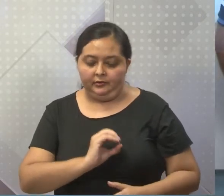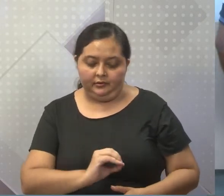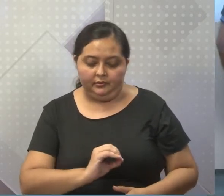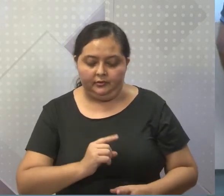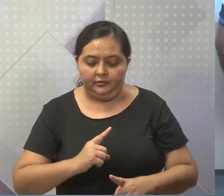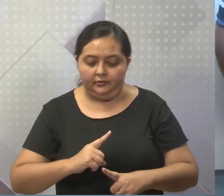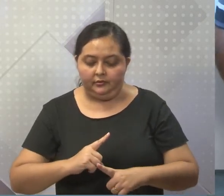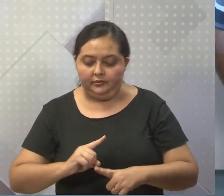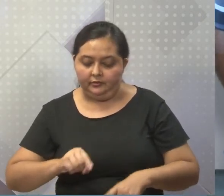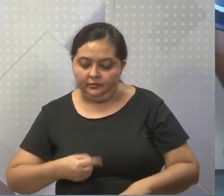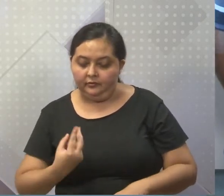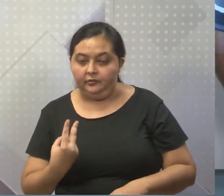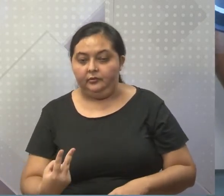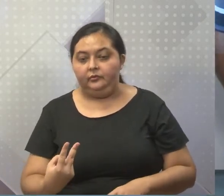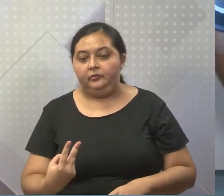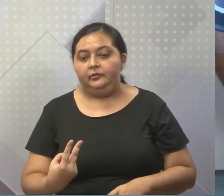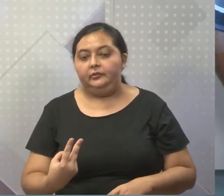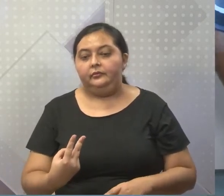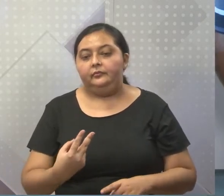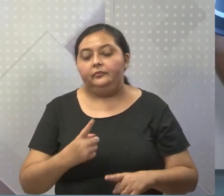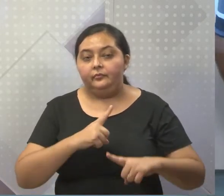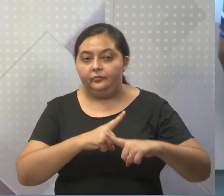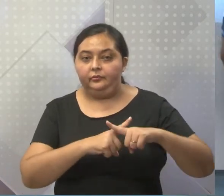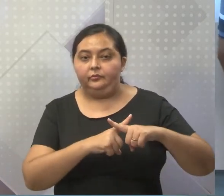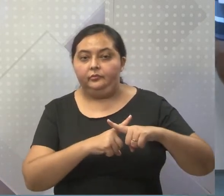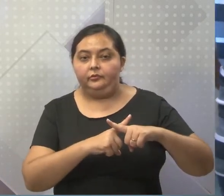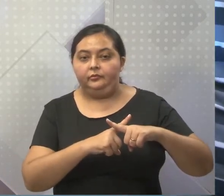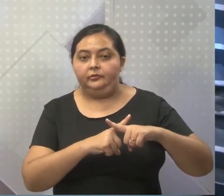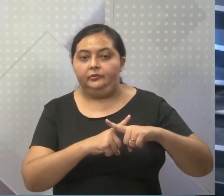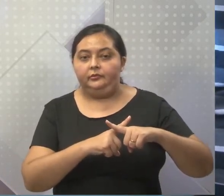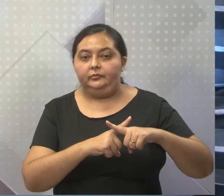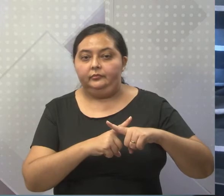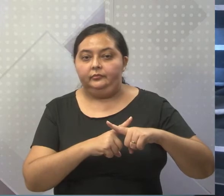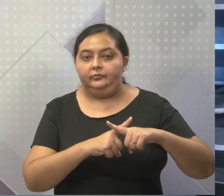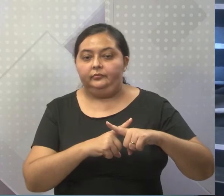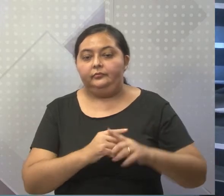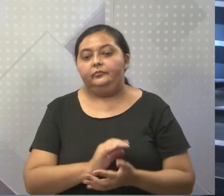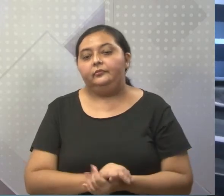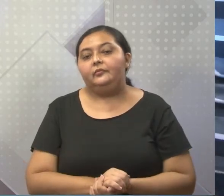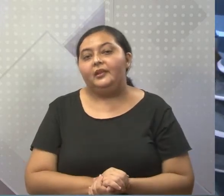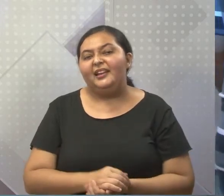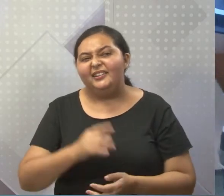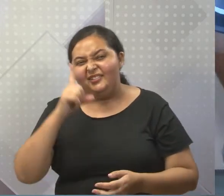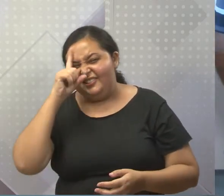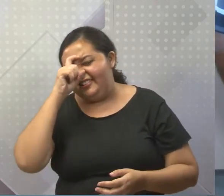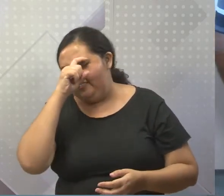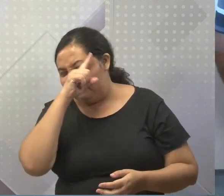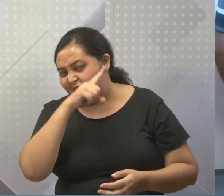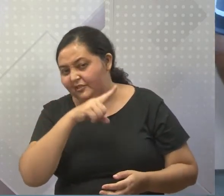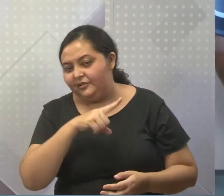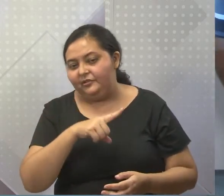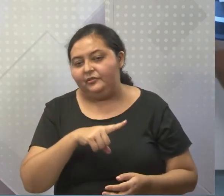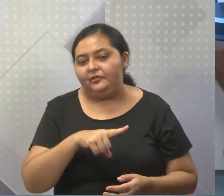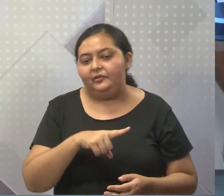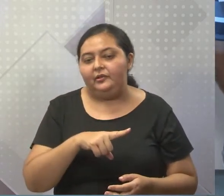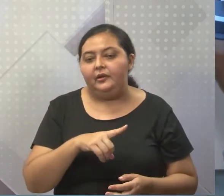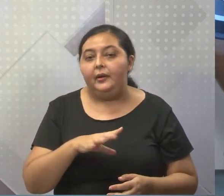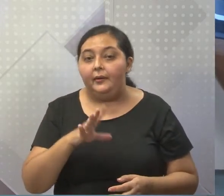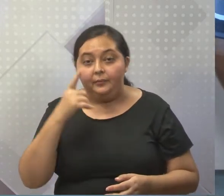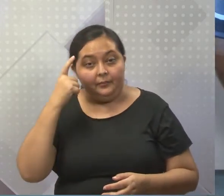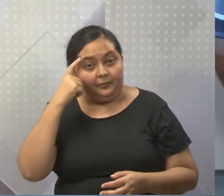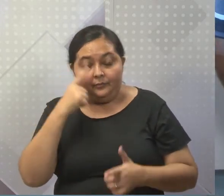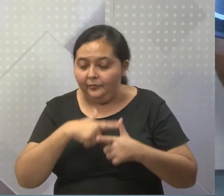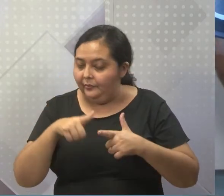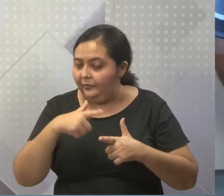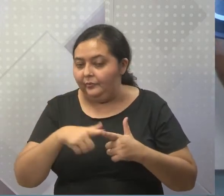0,2. Veridiano, eu tenho dificuldade de multiplicar o número normal, natural, imagina ele decimal. Não tem problema nenhum. Pensa o